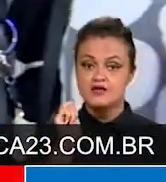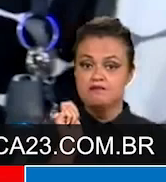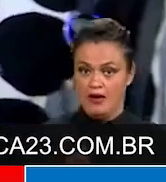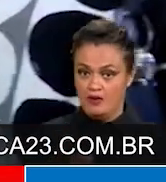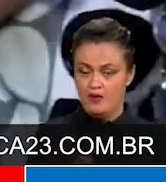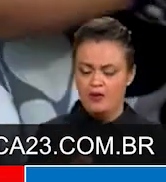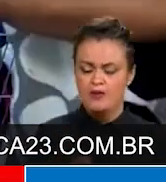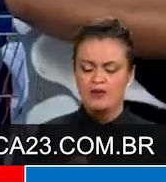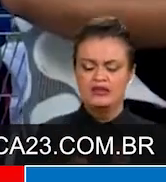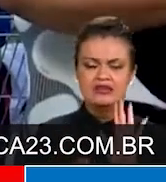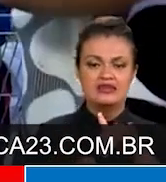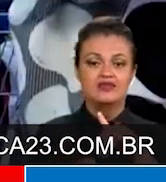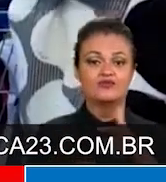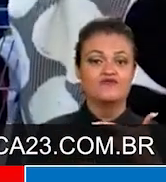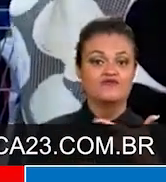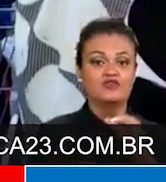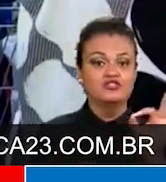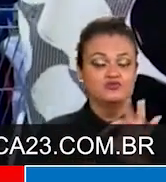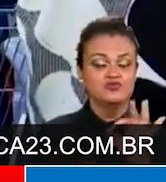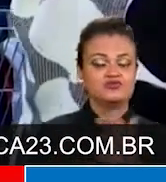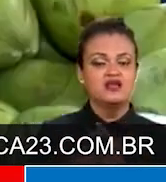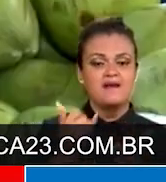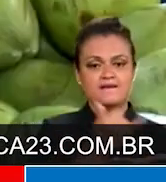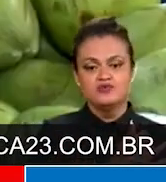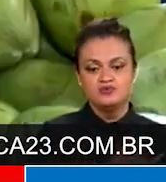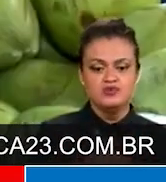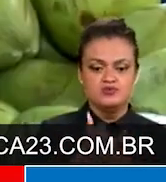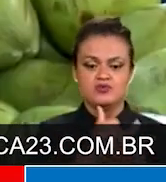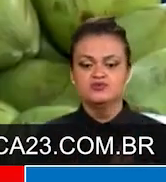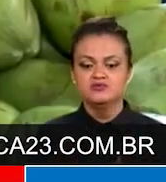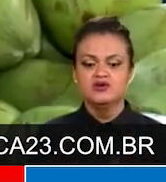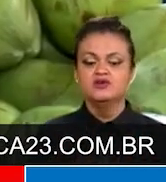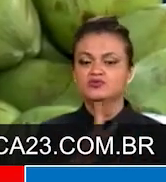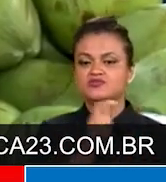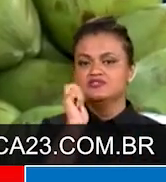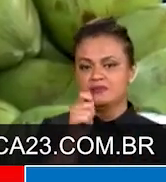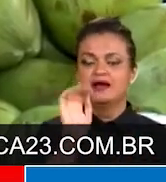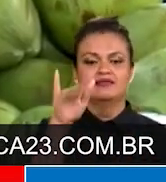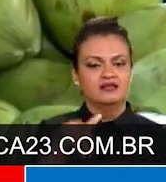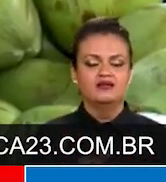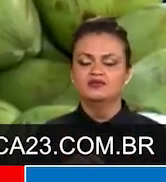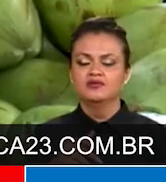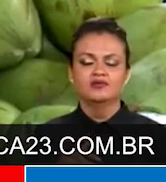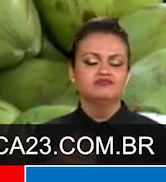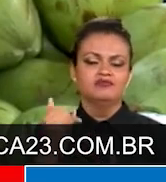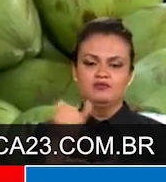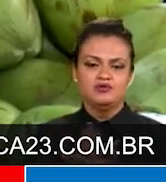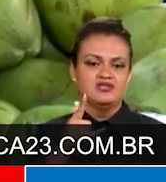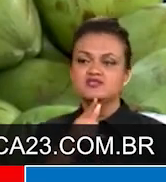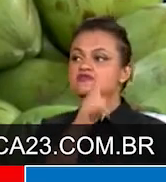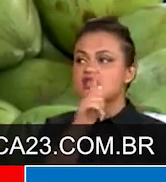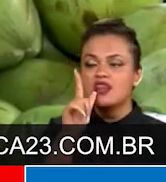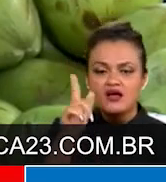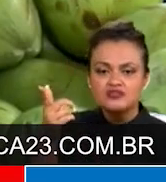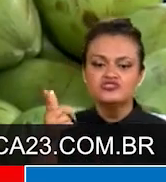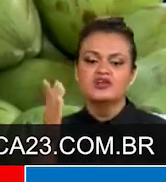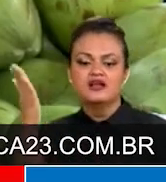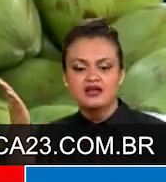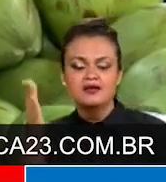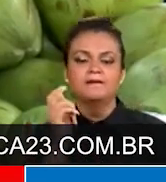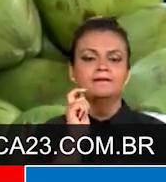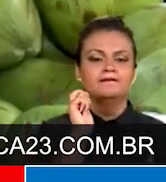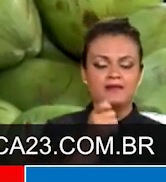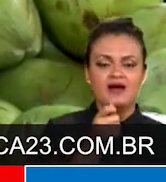saber, cerca de 20% de impostos. Tudo que você paga tem imposto. Não tem, se você vai fazer um lanche ali na esquina, você